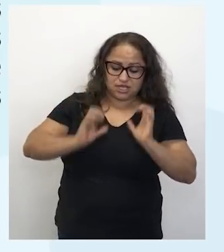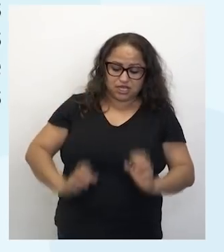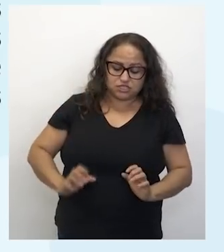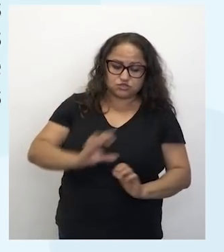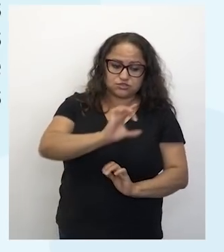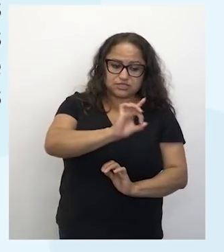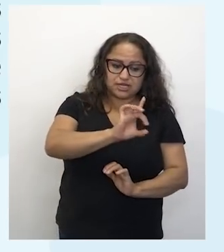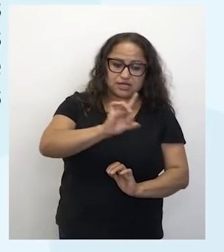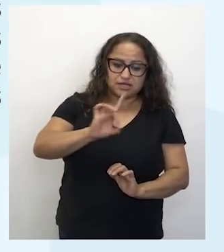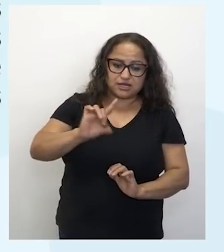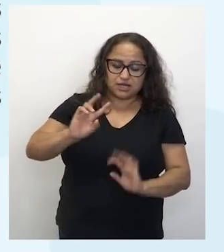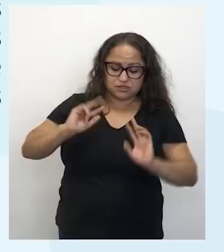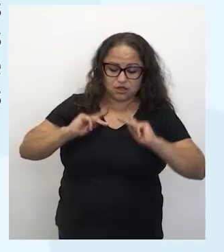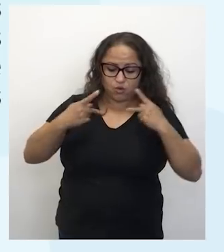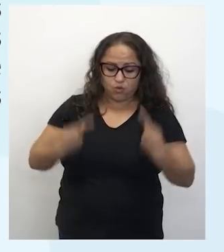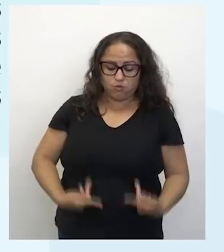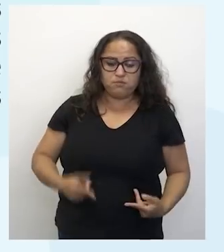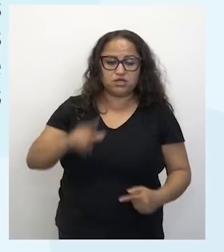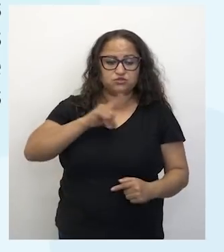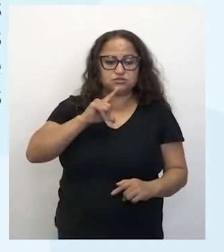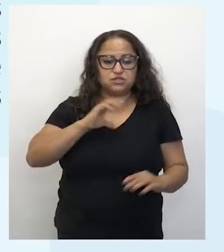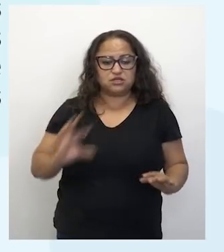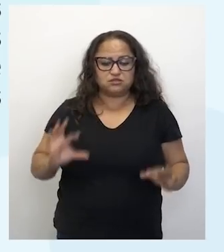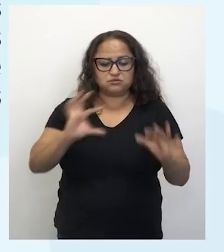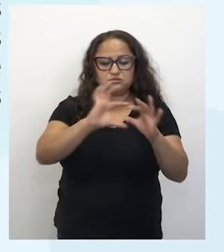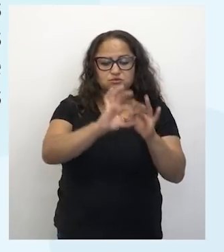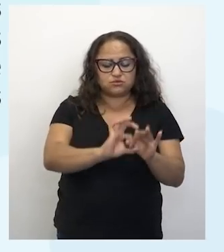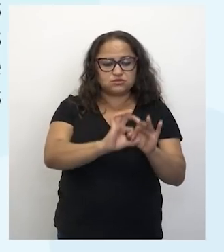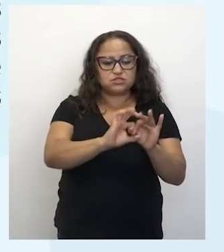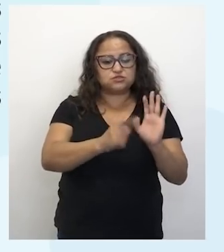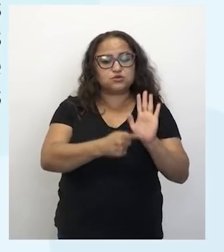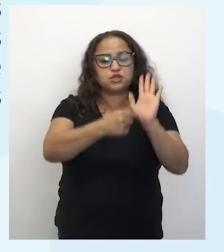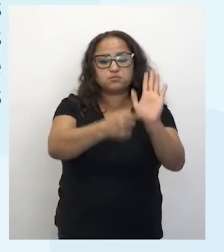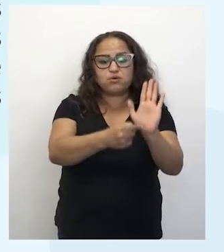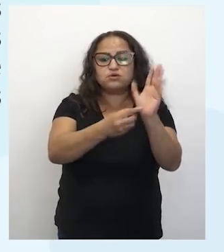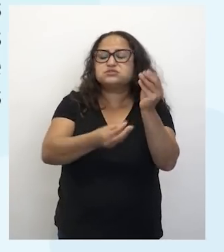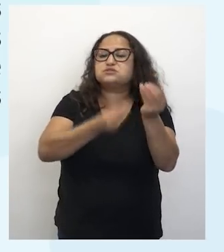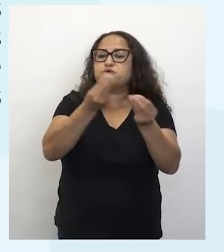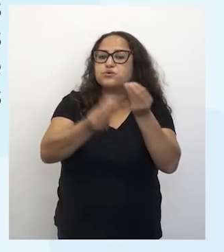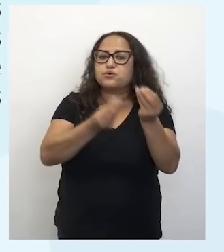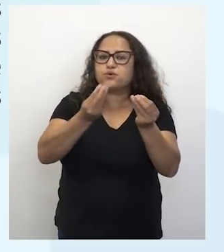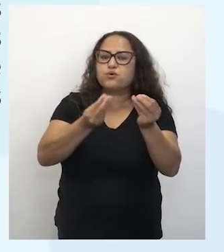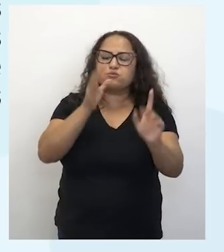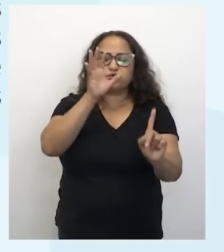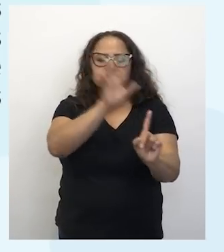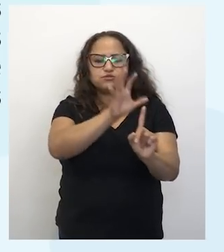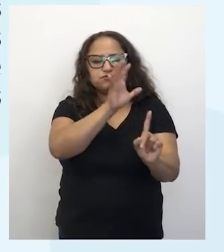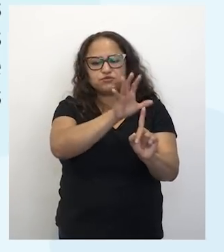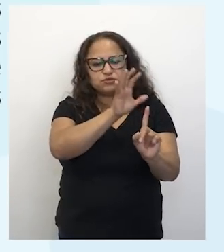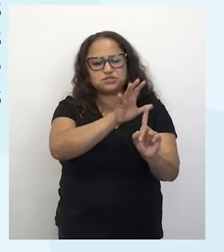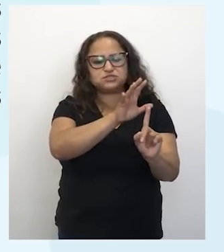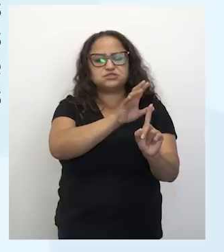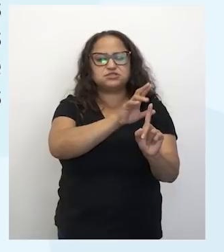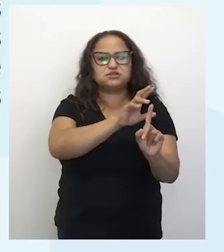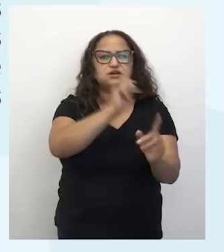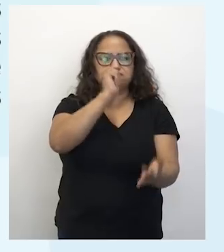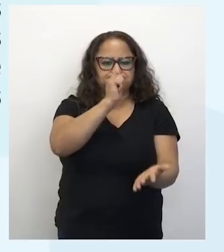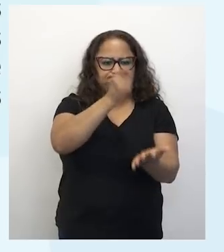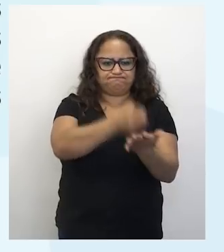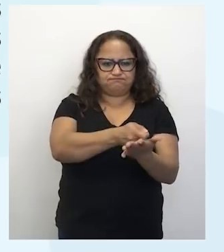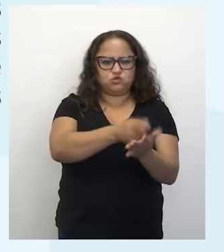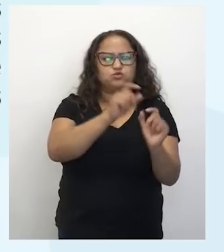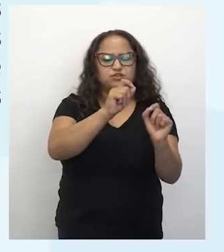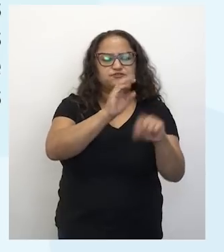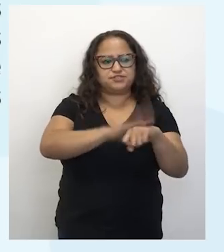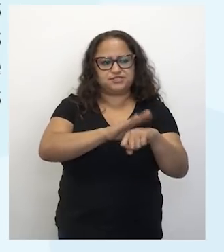um possui e o contexto de determinadas situações que vão influenciar